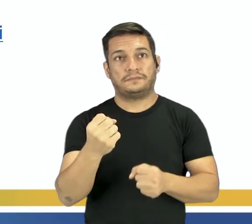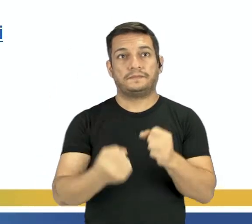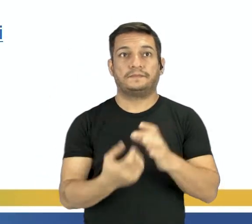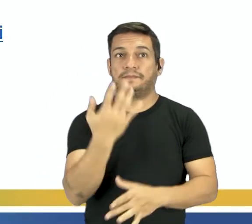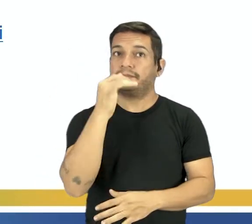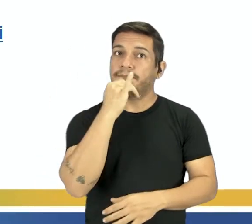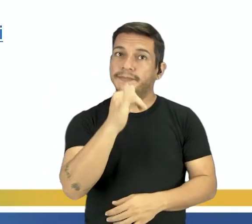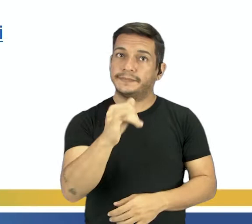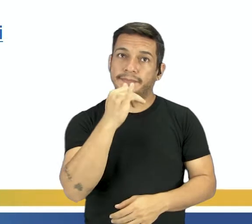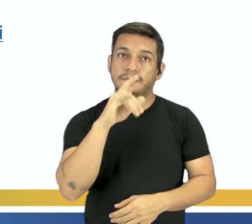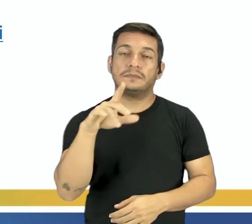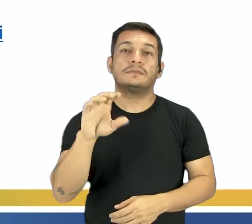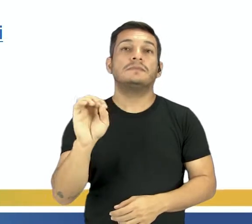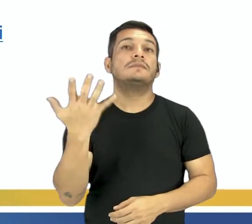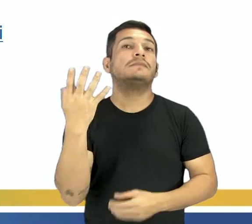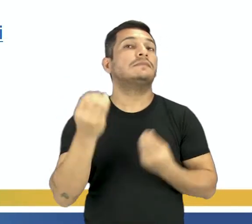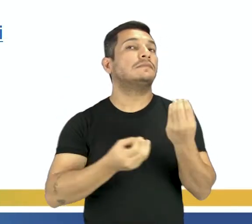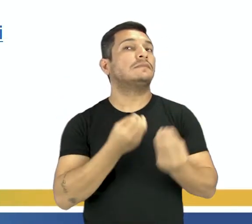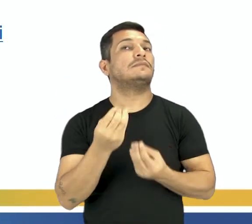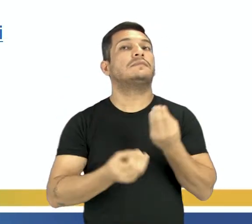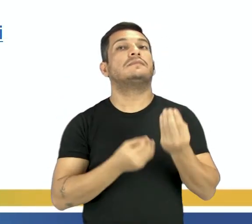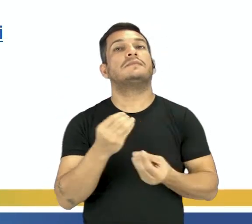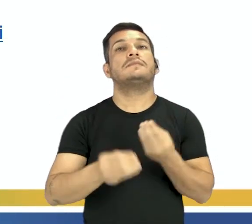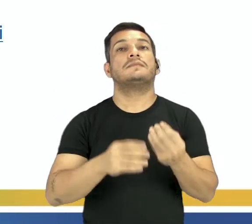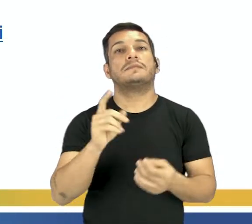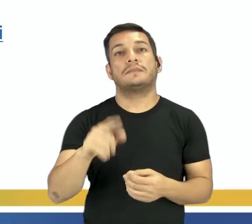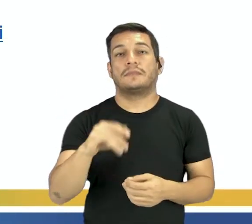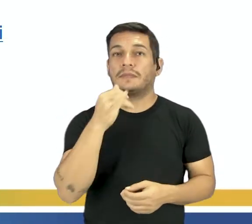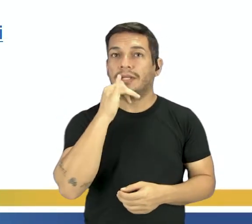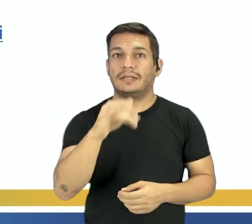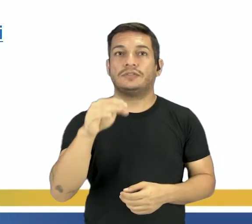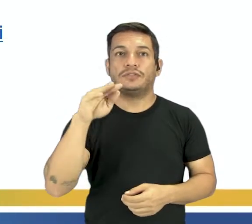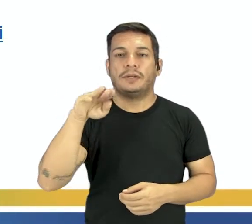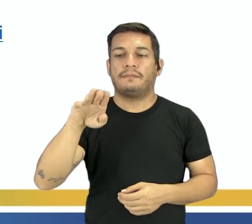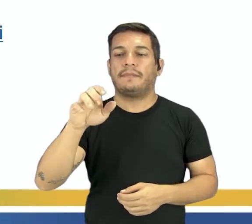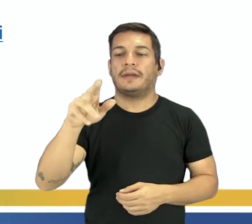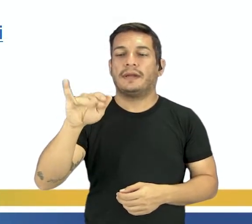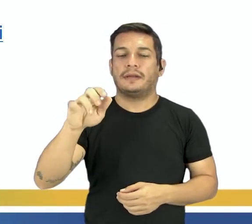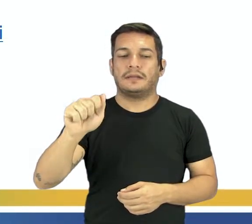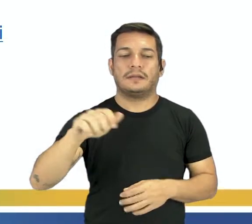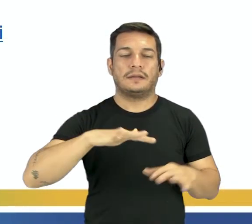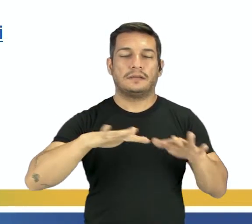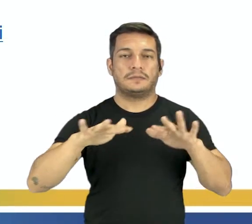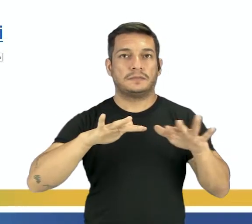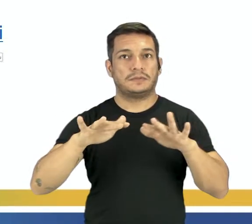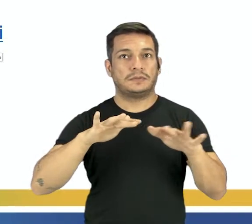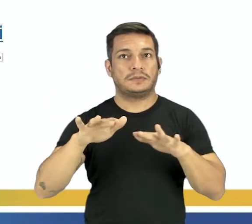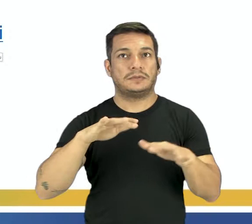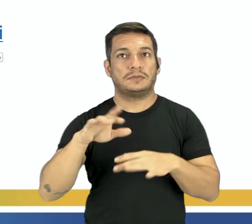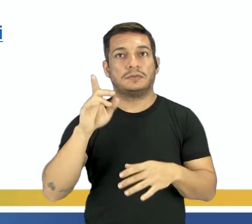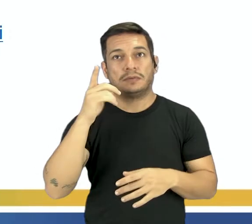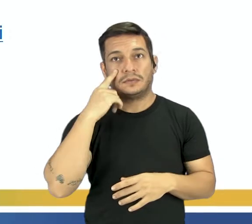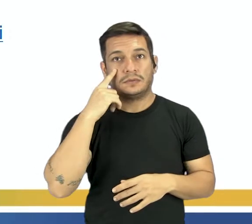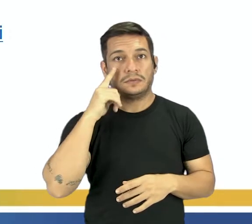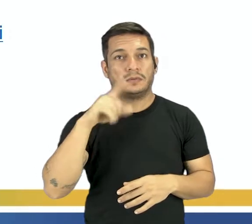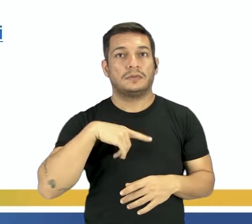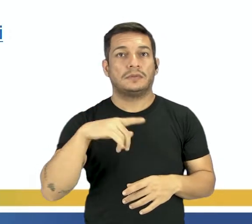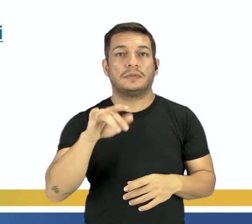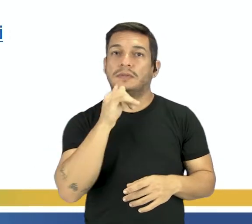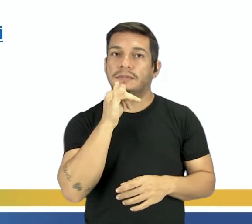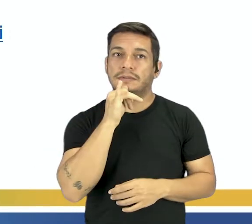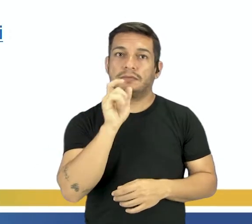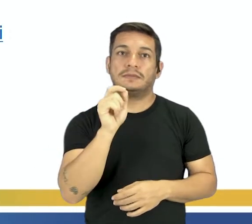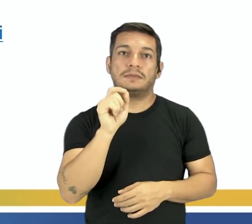energia elétrica ocorre através da energia mecânica e rotação de um eixo. Então eu trouxe um exemplo muito parecido, que é o